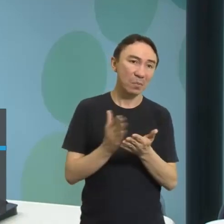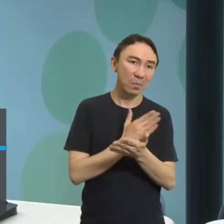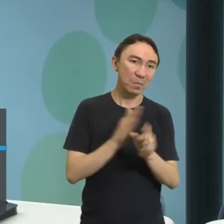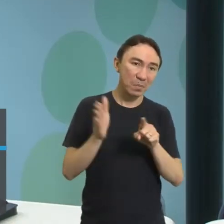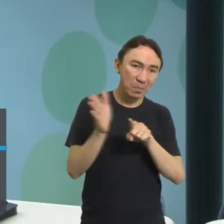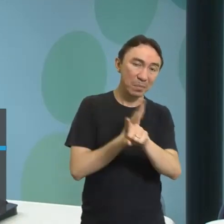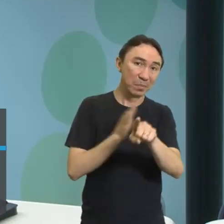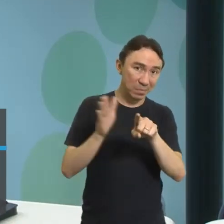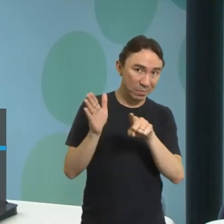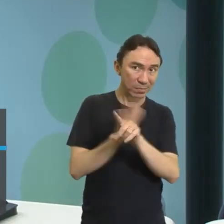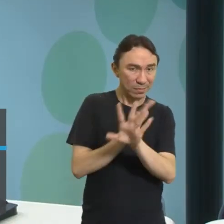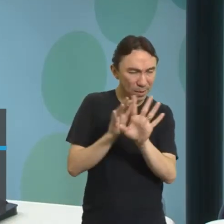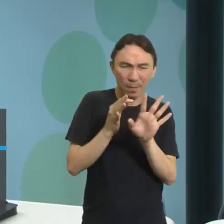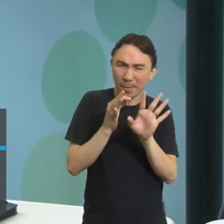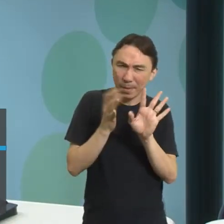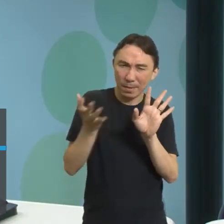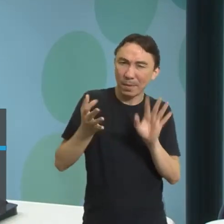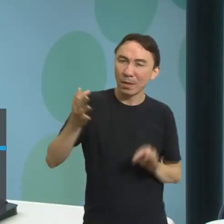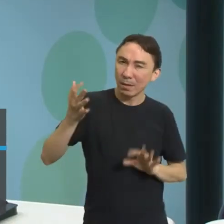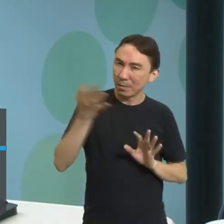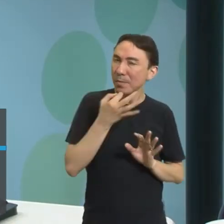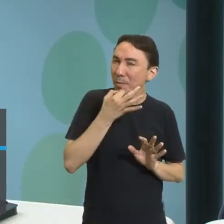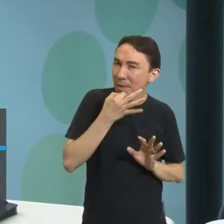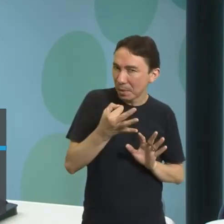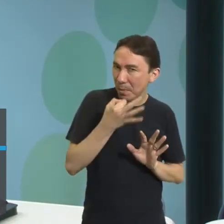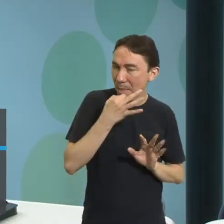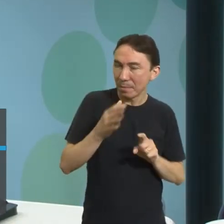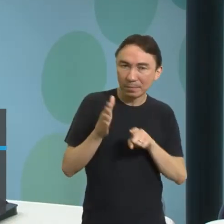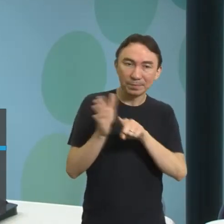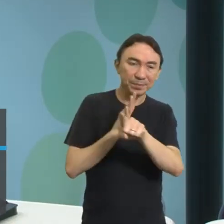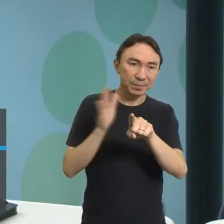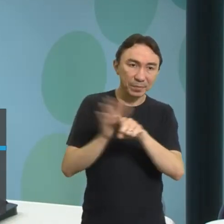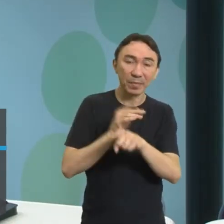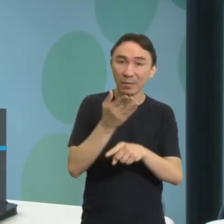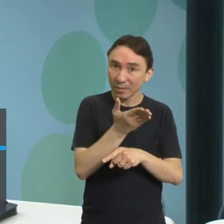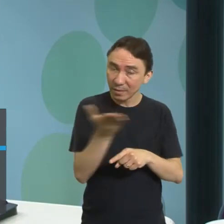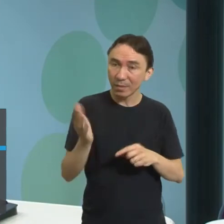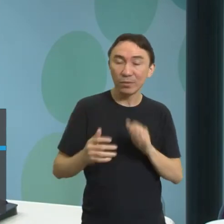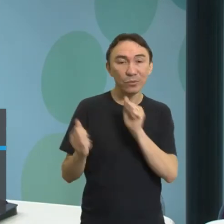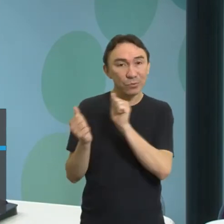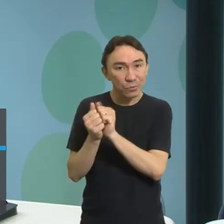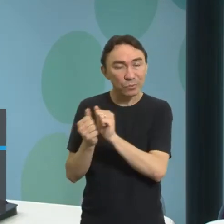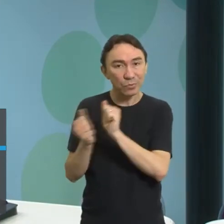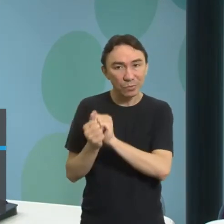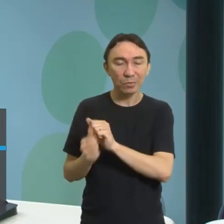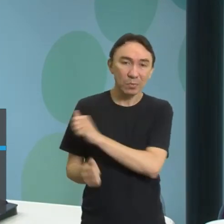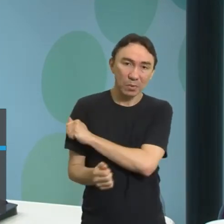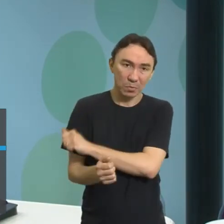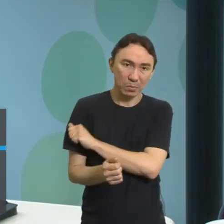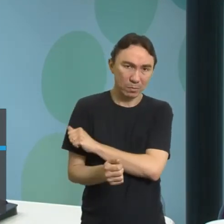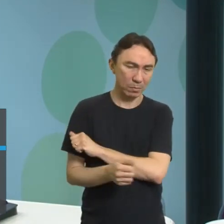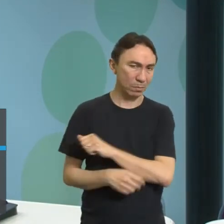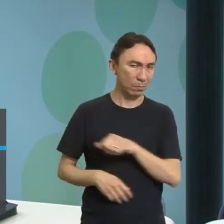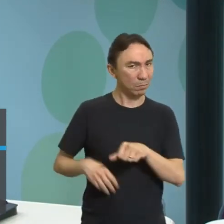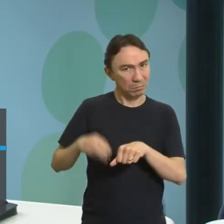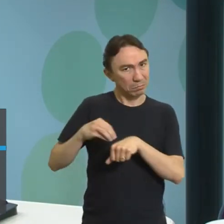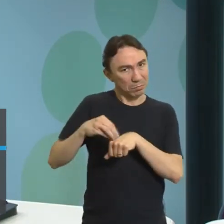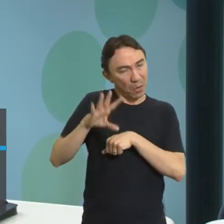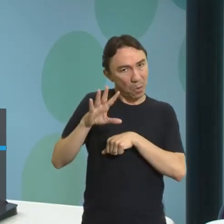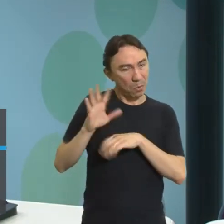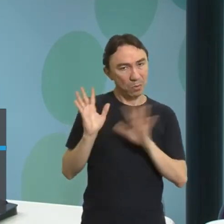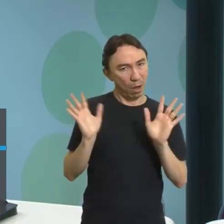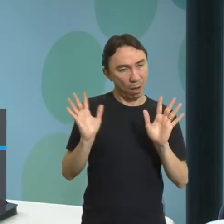algumas perguntas para que vocês realizem ao longo da leitura com os estudantes. São apenas sugestões, mas que vão averiguar